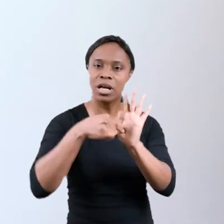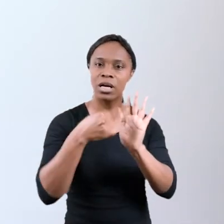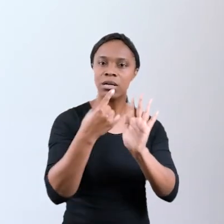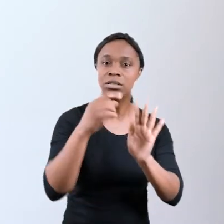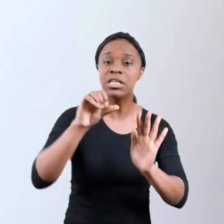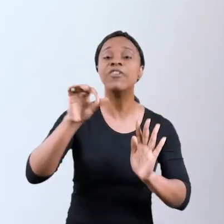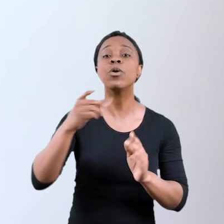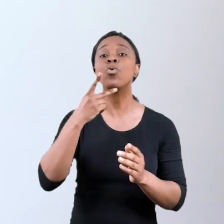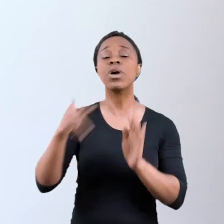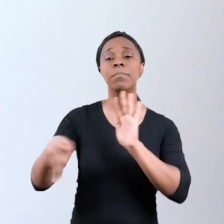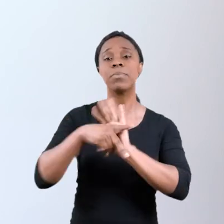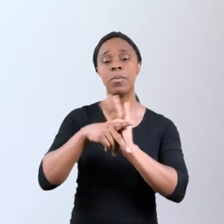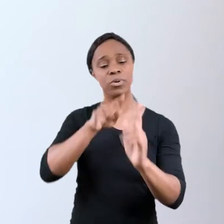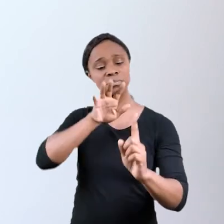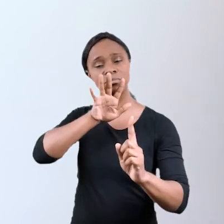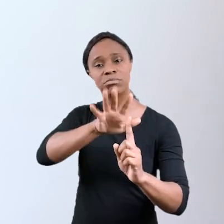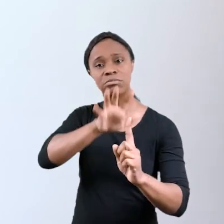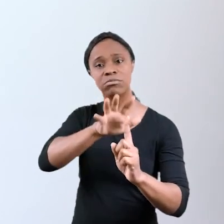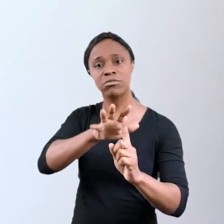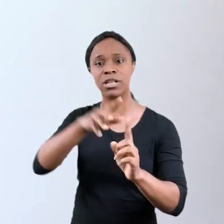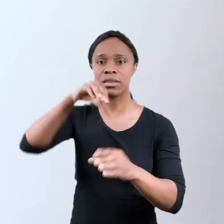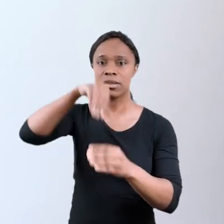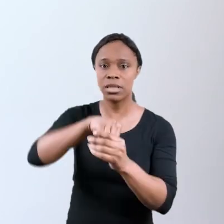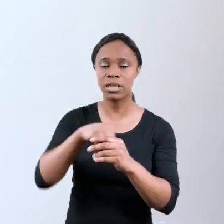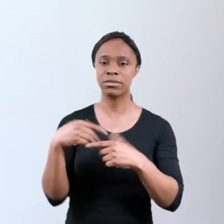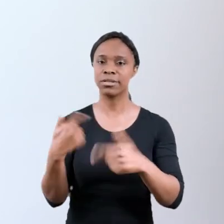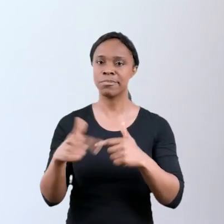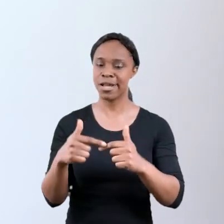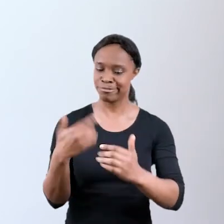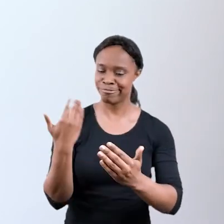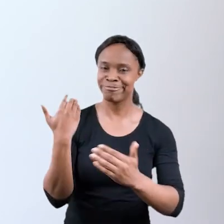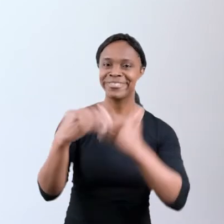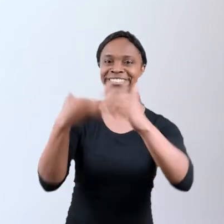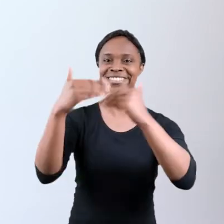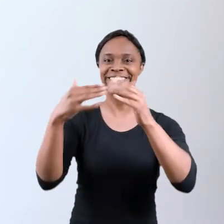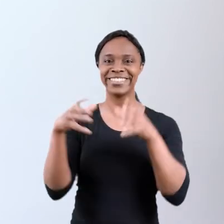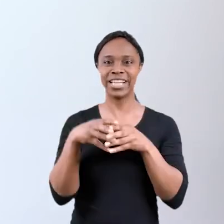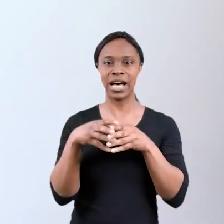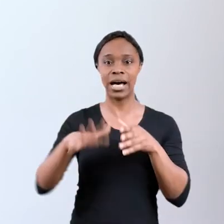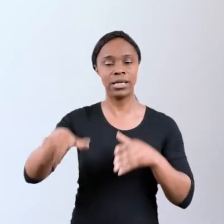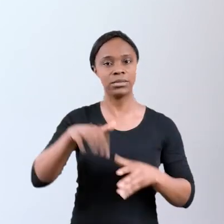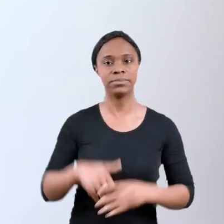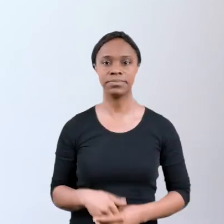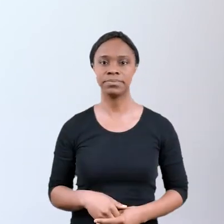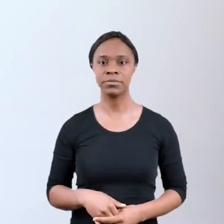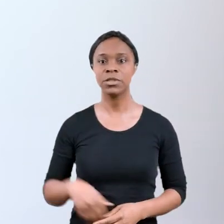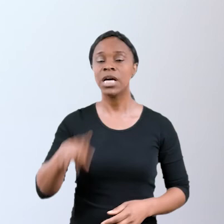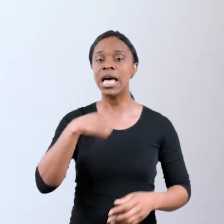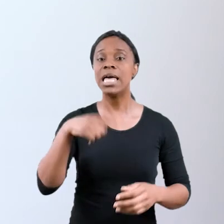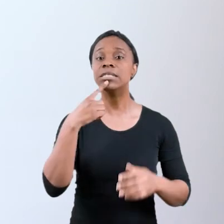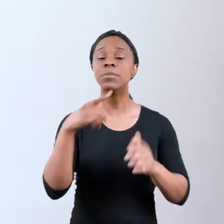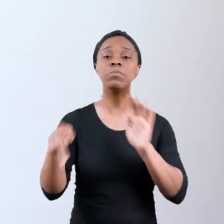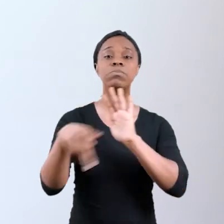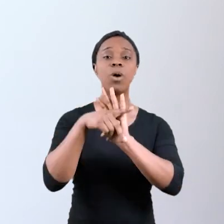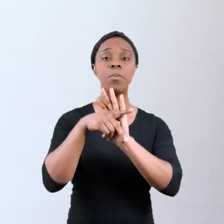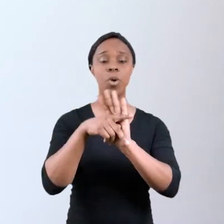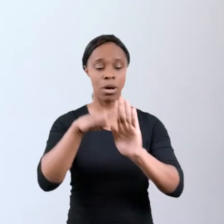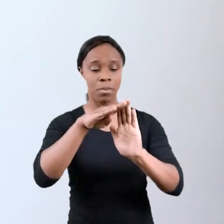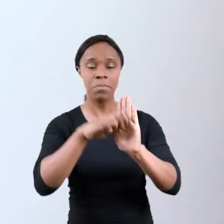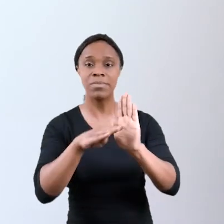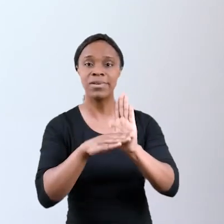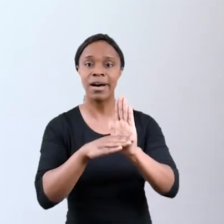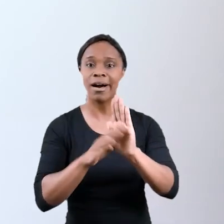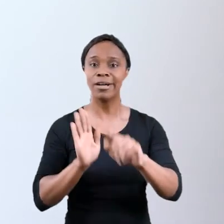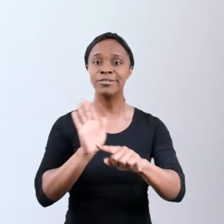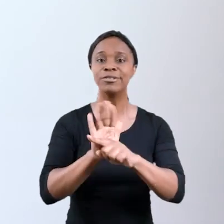violência e assédio no ambiente de trabalho. Um grande avanço nessa área. A convenção determina que, entre outras coisas,